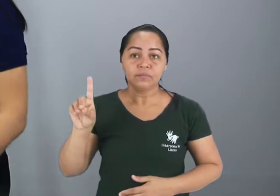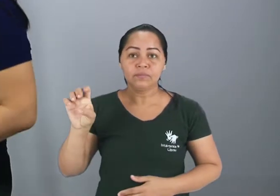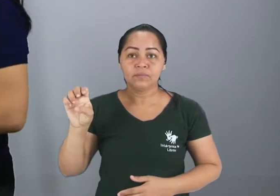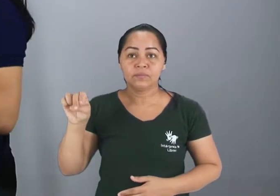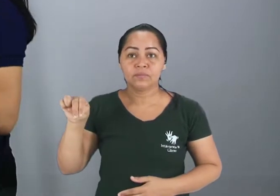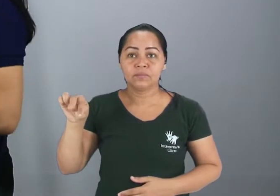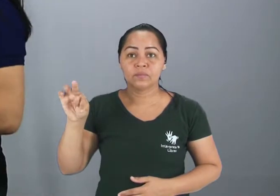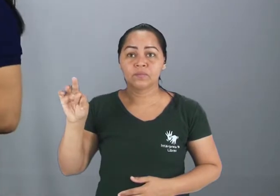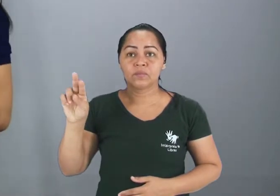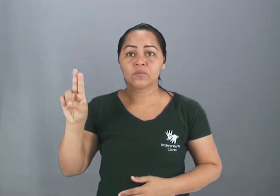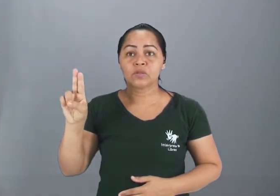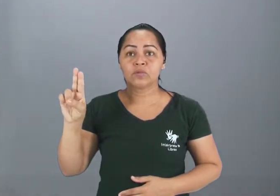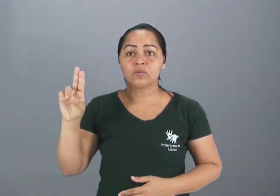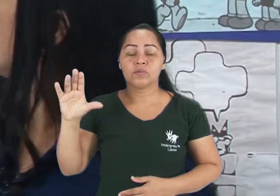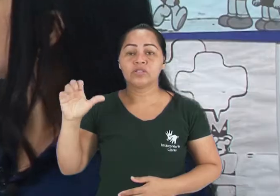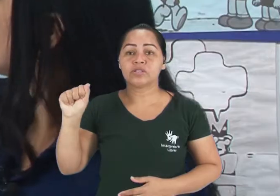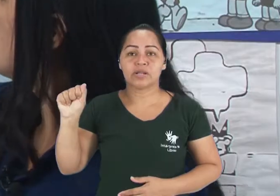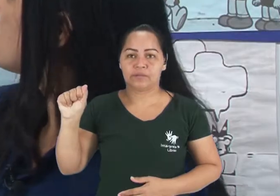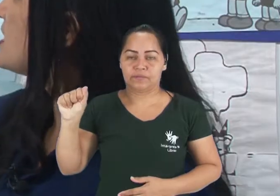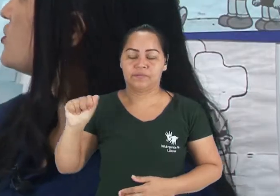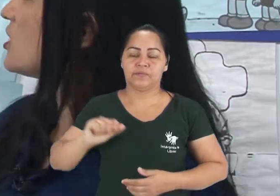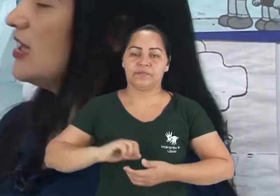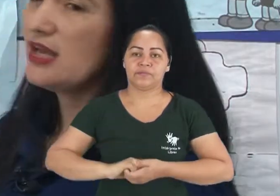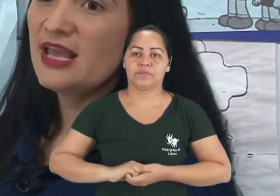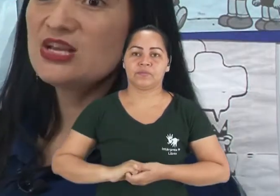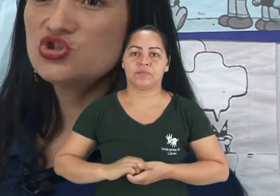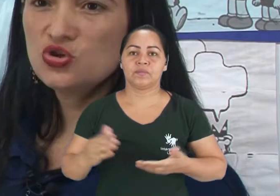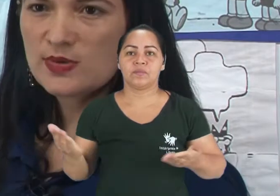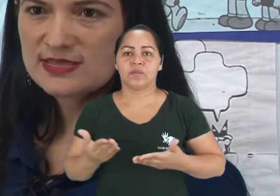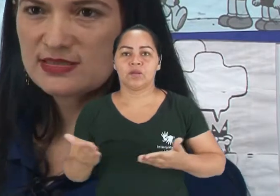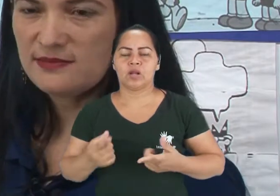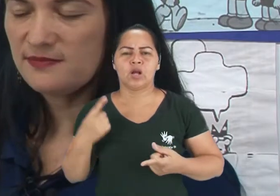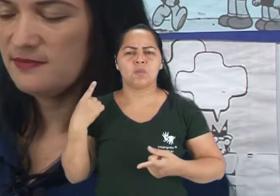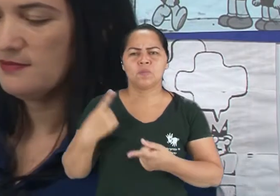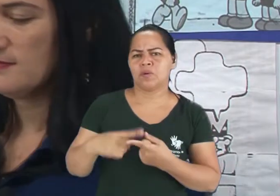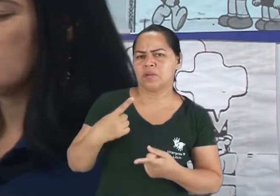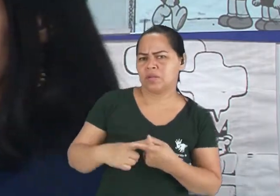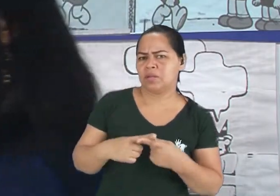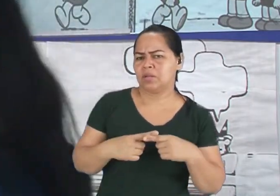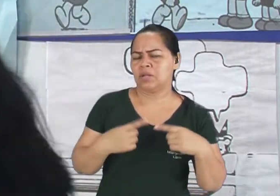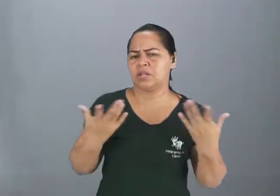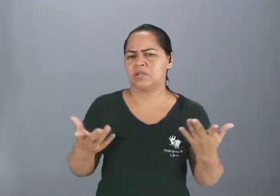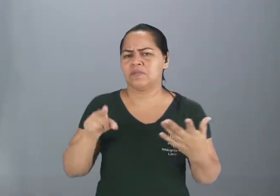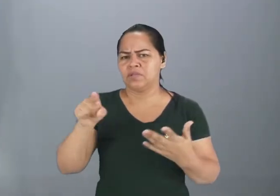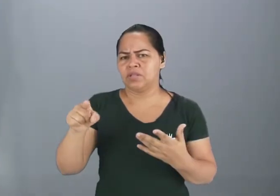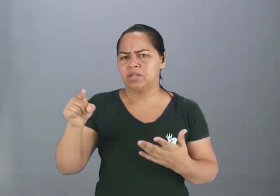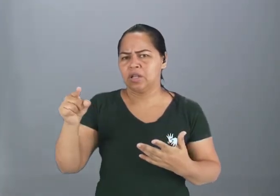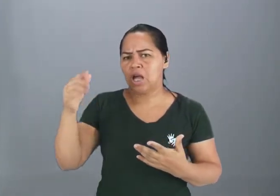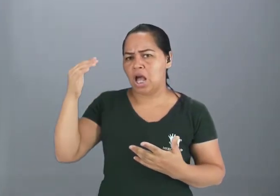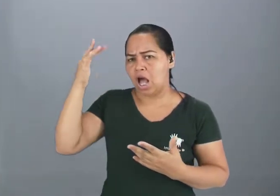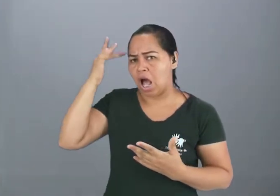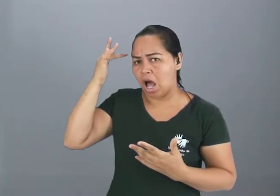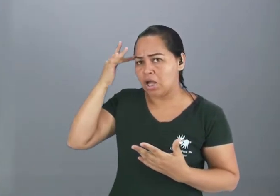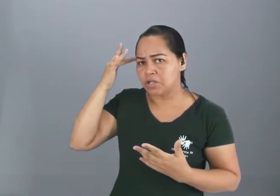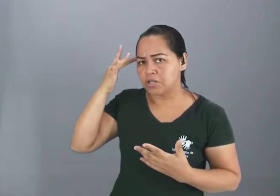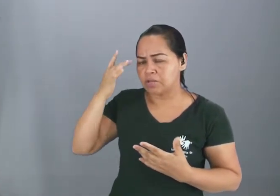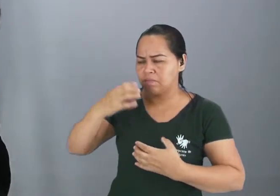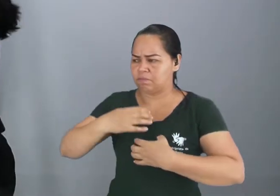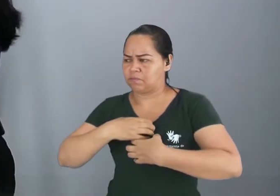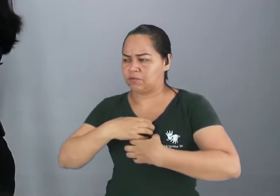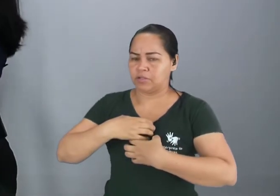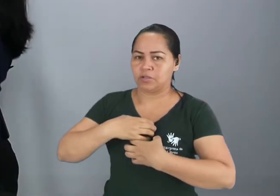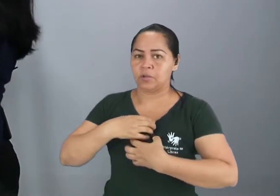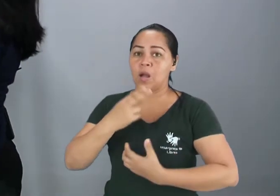furiosa. Então, a B, ó, por que você acha que ela reagiu assim? Se você for